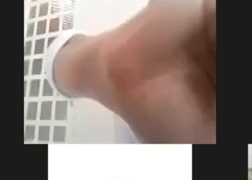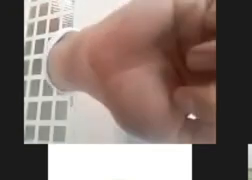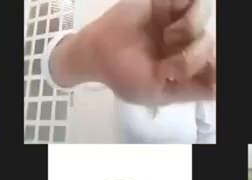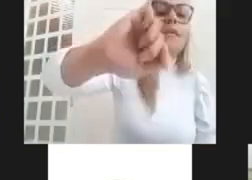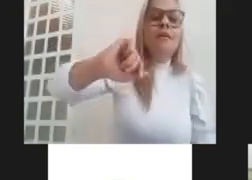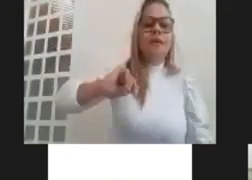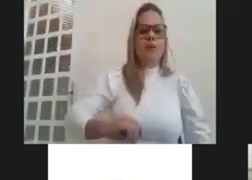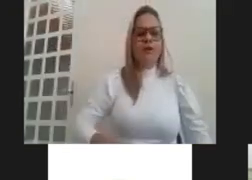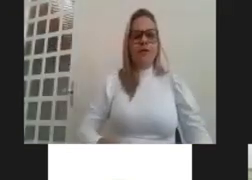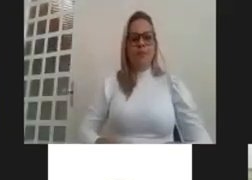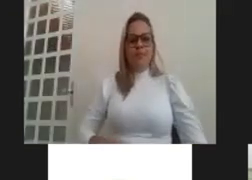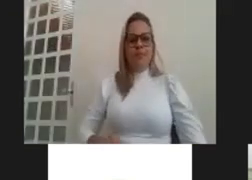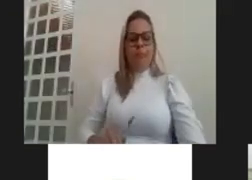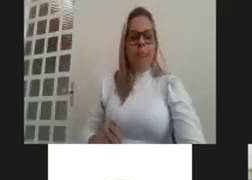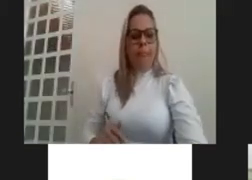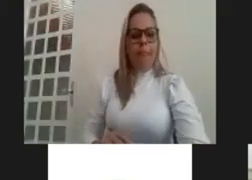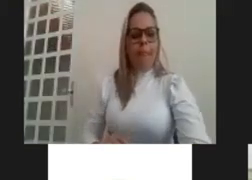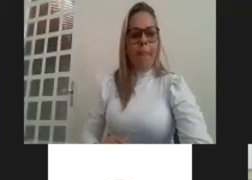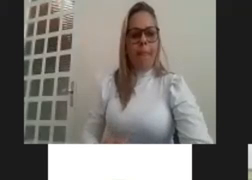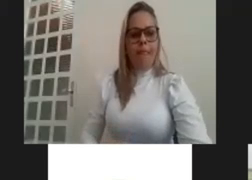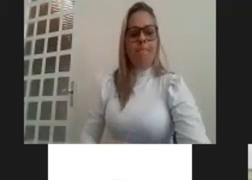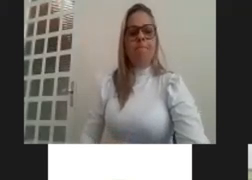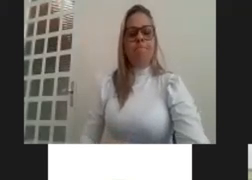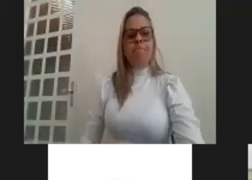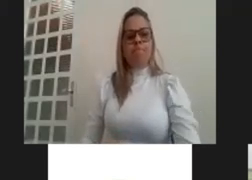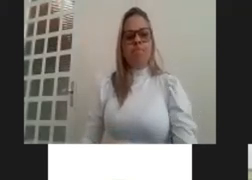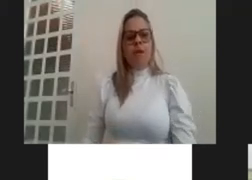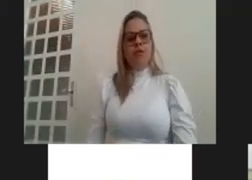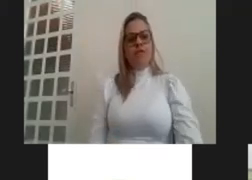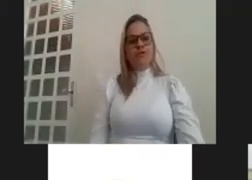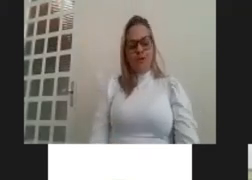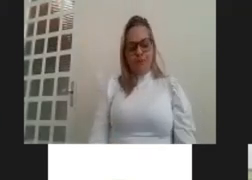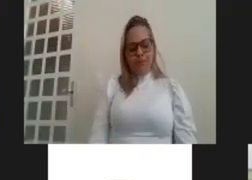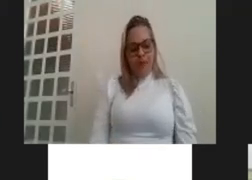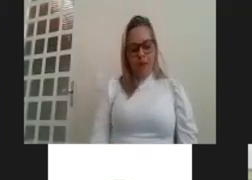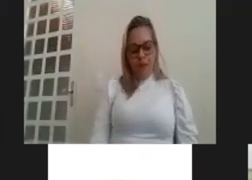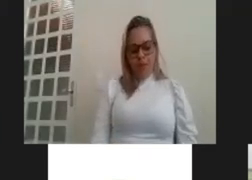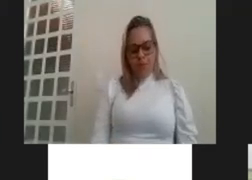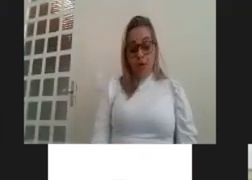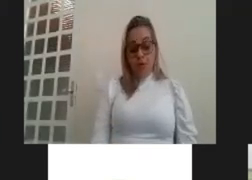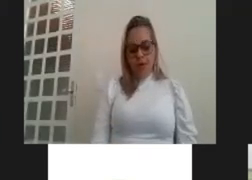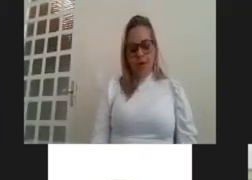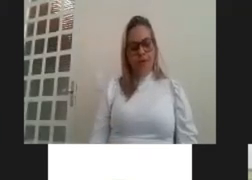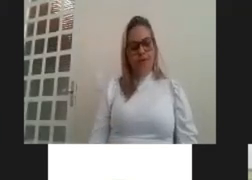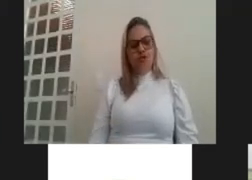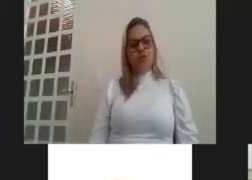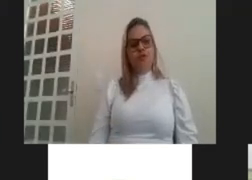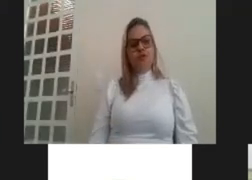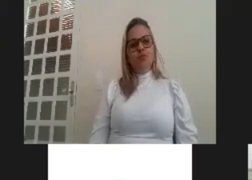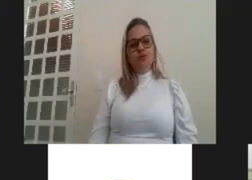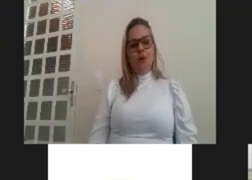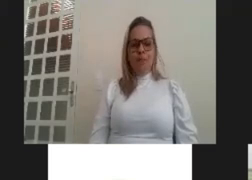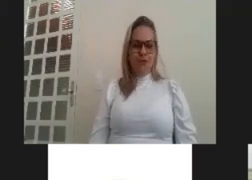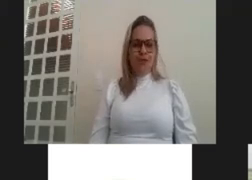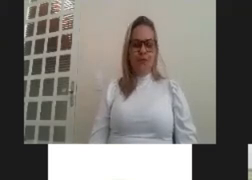Você está me vendo, professor? Estou vendo, sim. Pode falar, Alessandra. Professor, ontem eu vi aquele vídeo que o